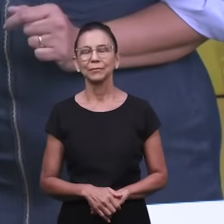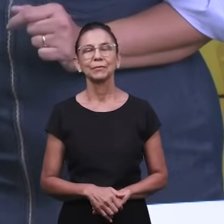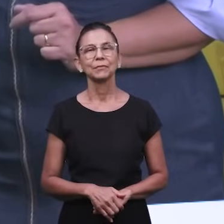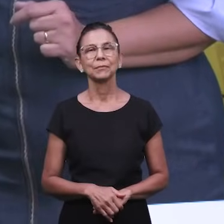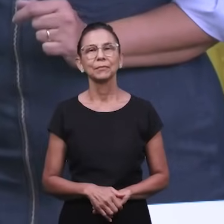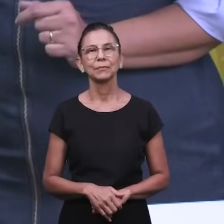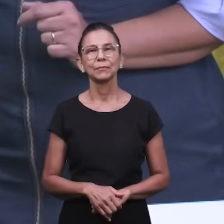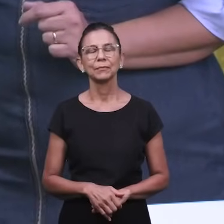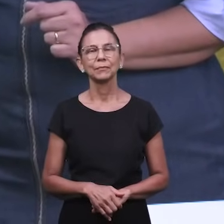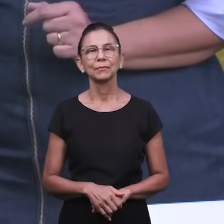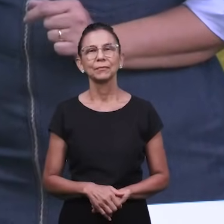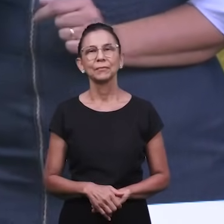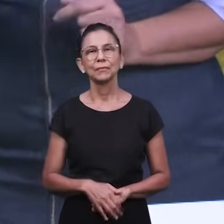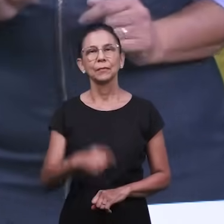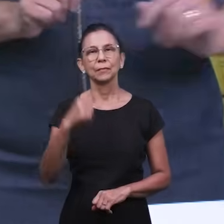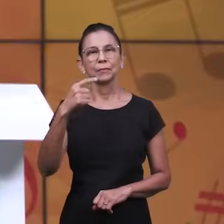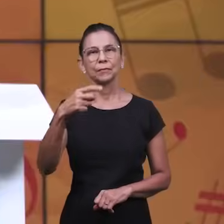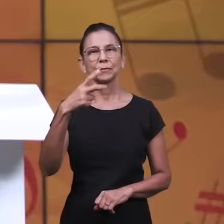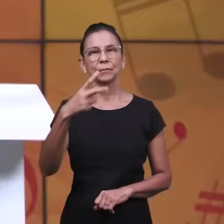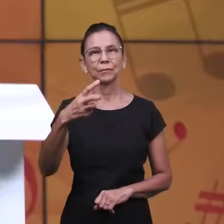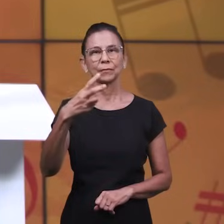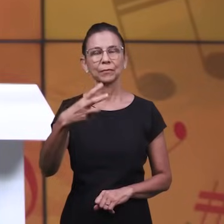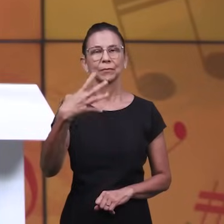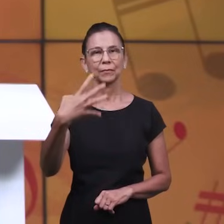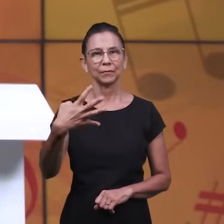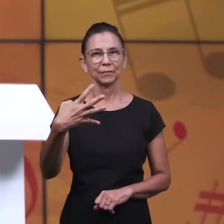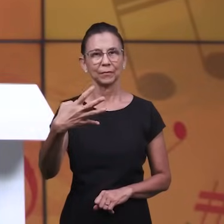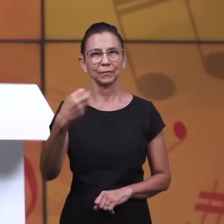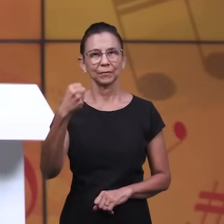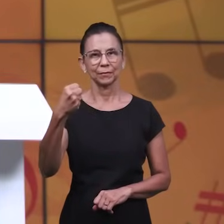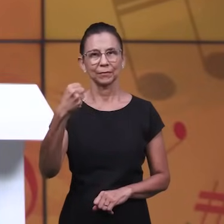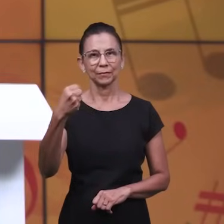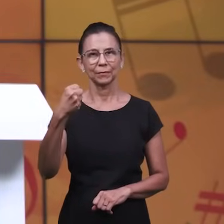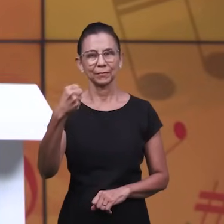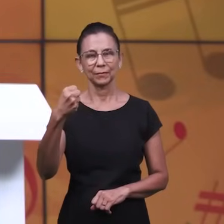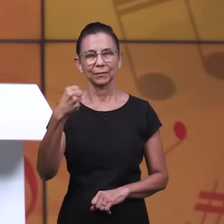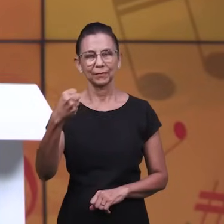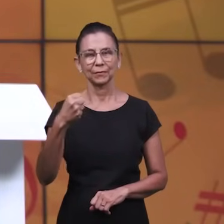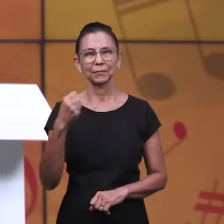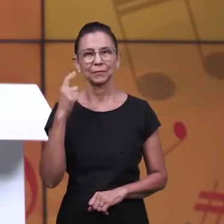no terceiro e no quarto tempo. Vamos lá?